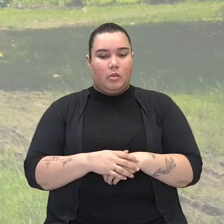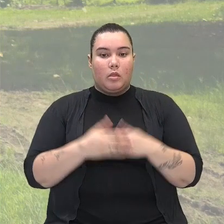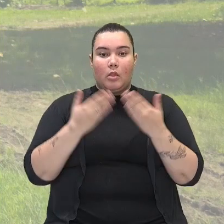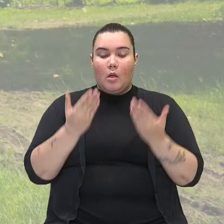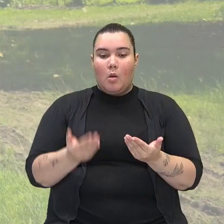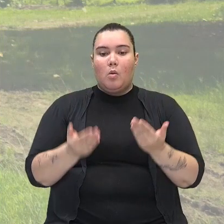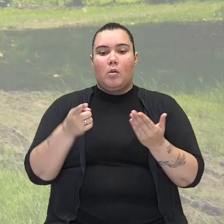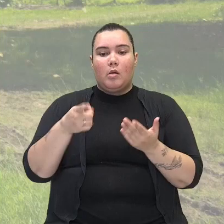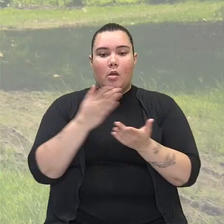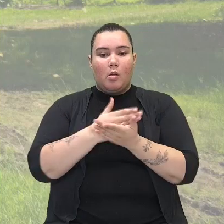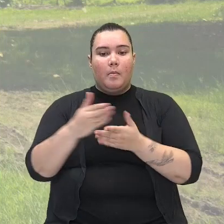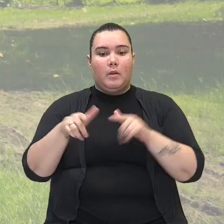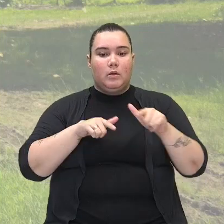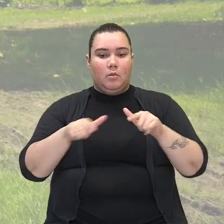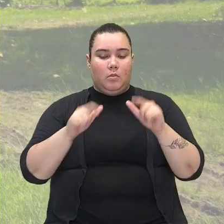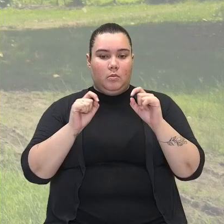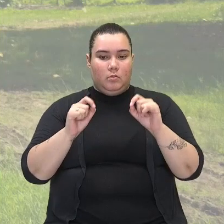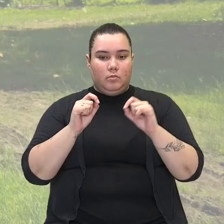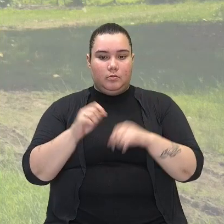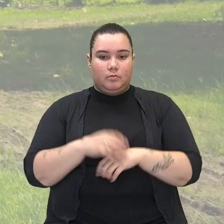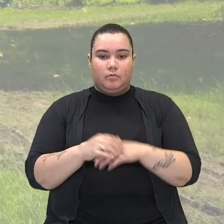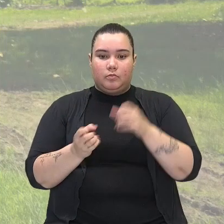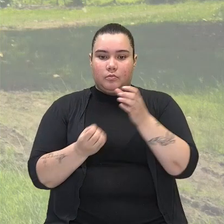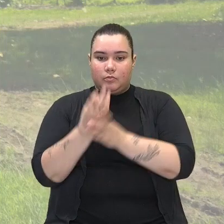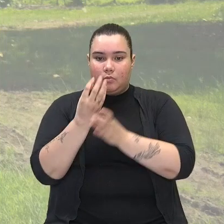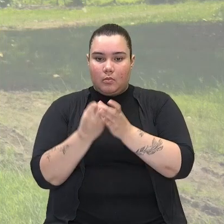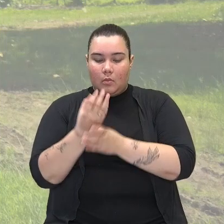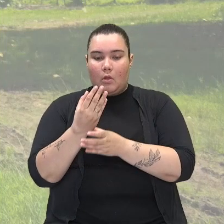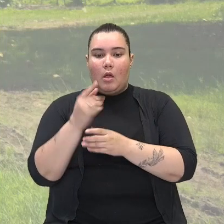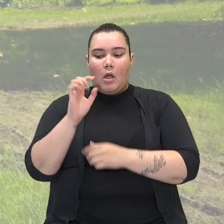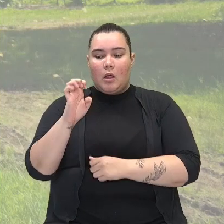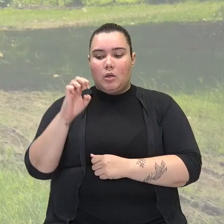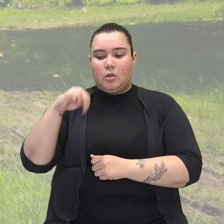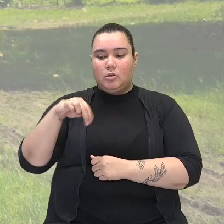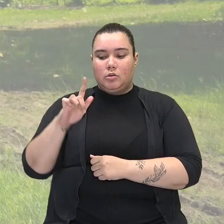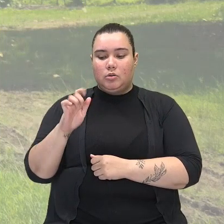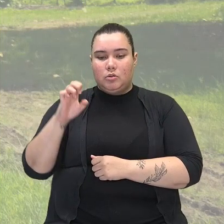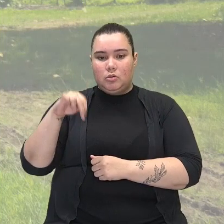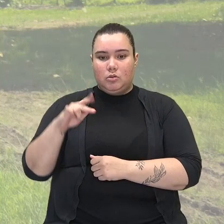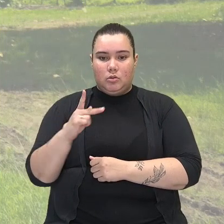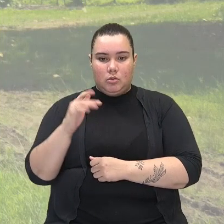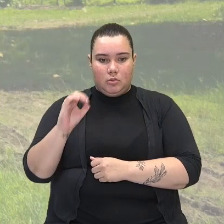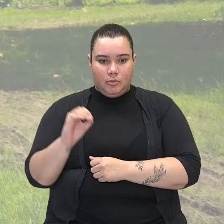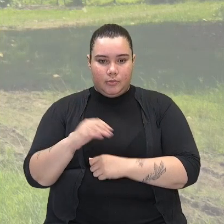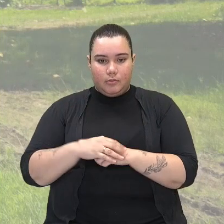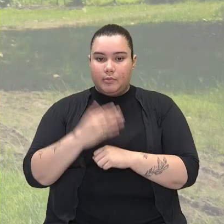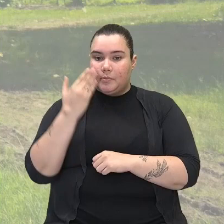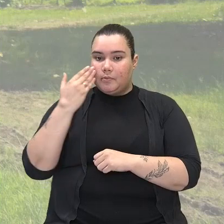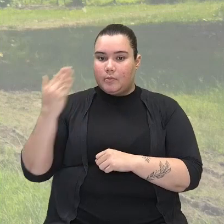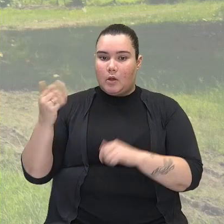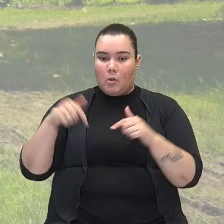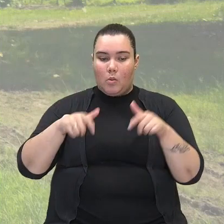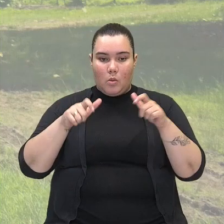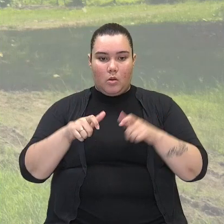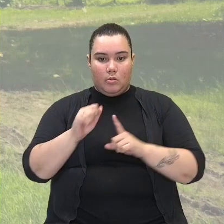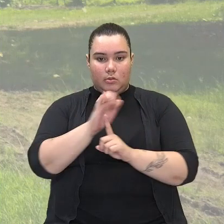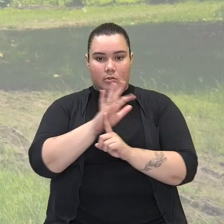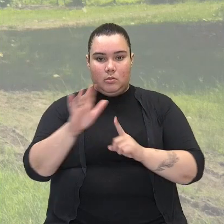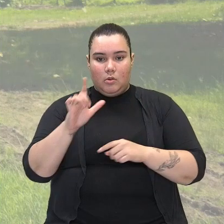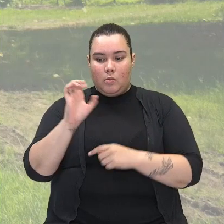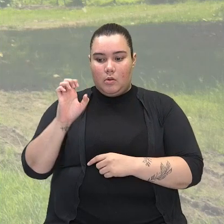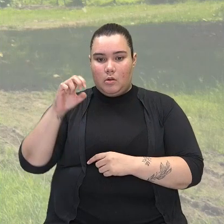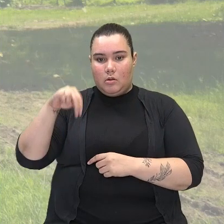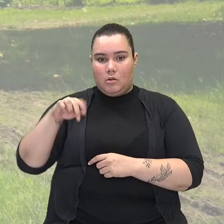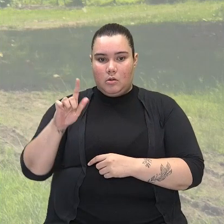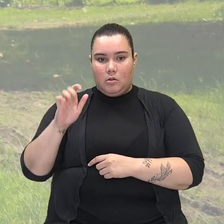serão empregados na produção, nos engenhos. O que é o engenho? Nós estamos aqui no engenho. Aqui atrás nós temos